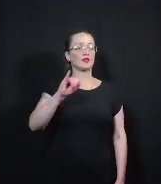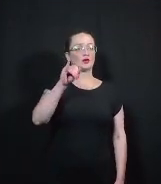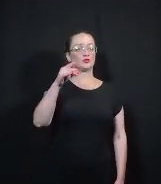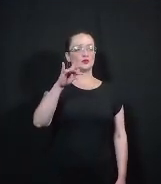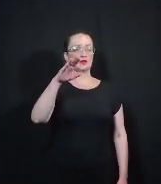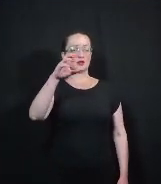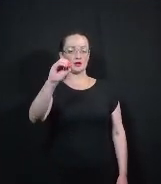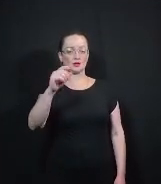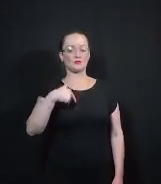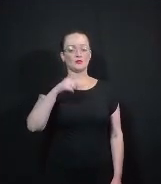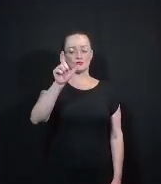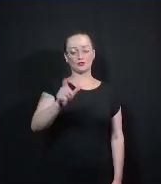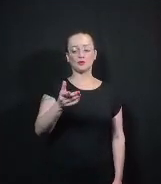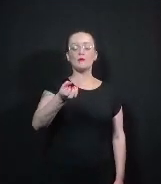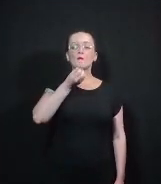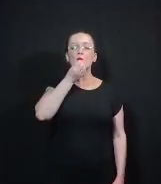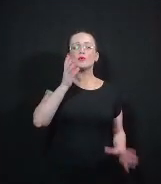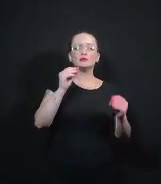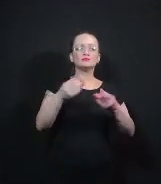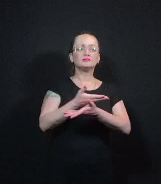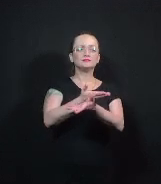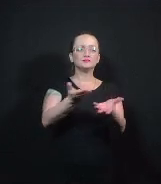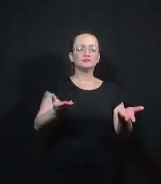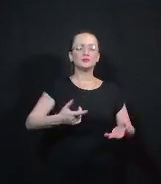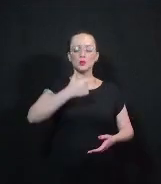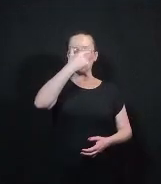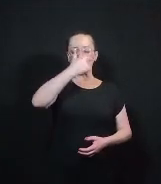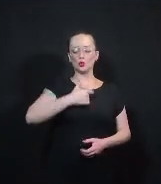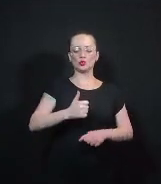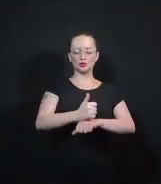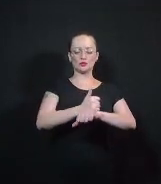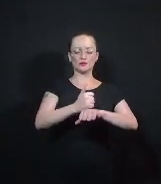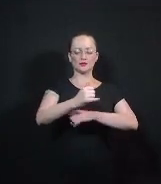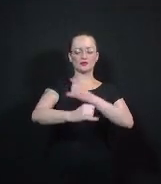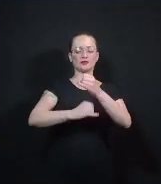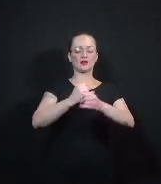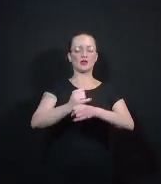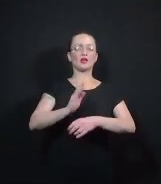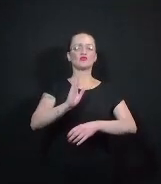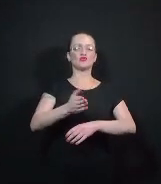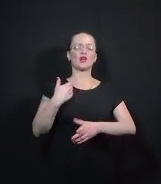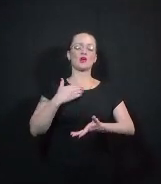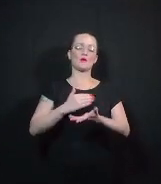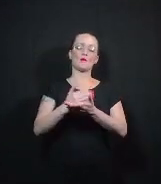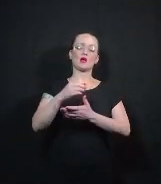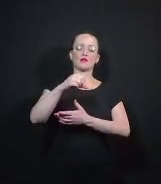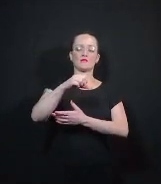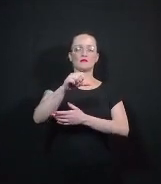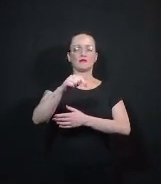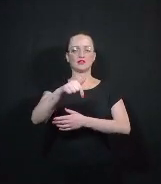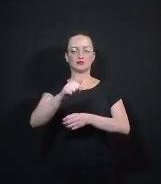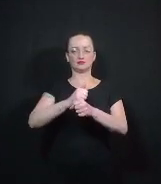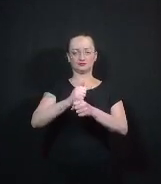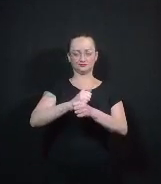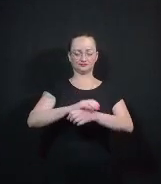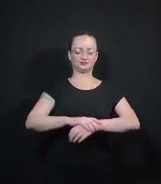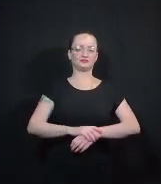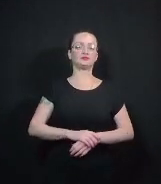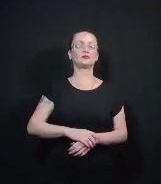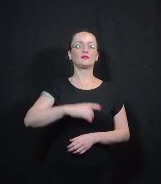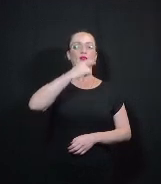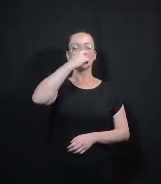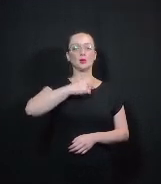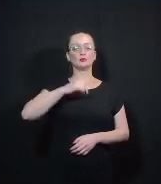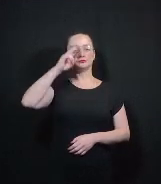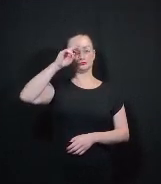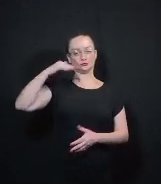Boa noite a todo mundo. Eu sou profissional da internet desde 97. Sou